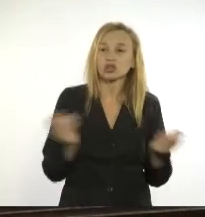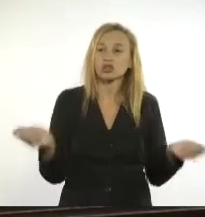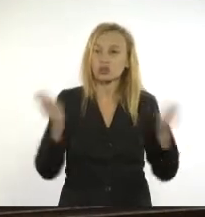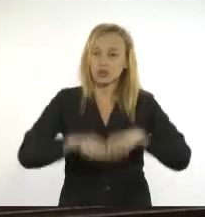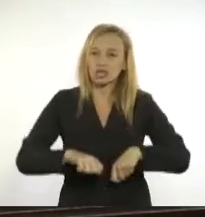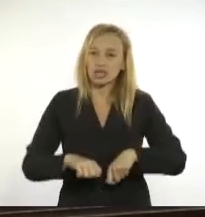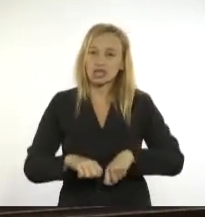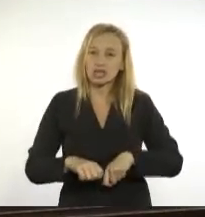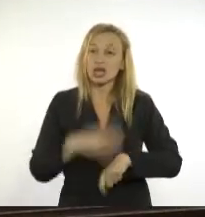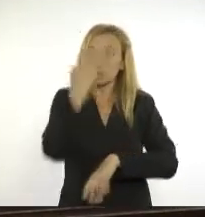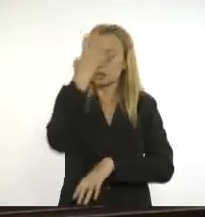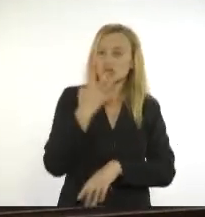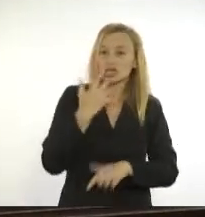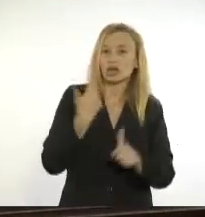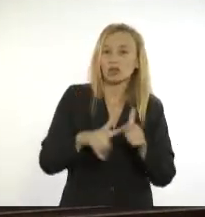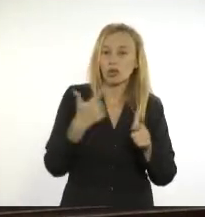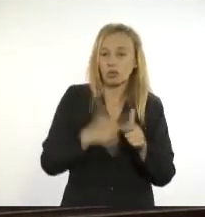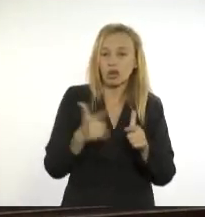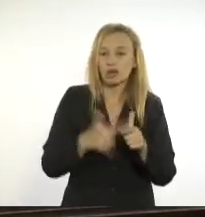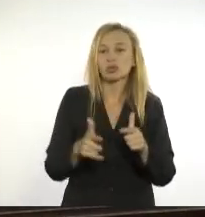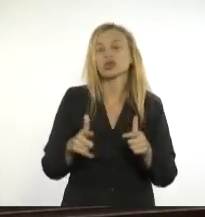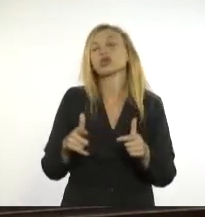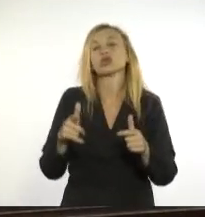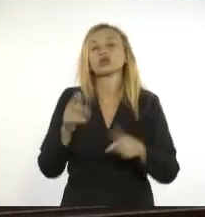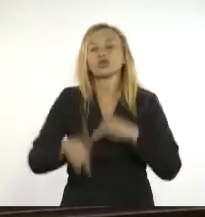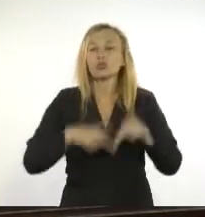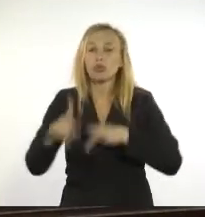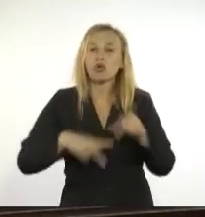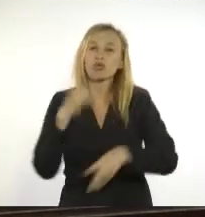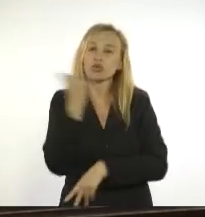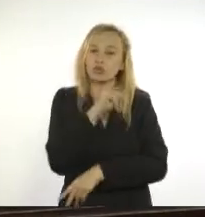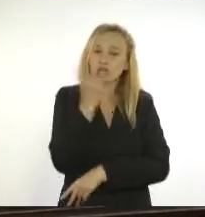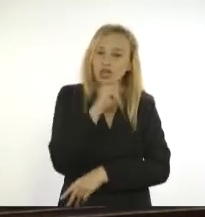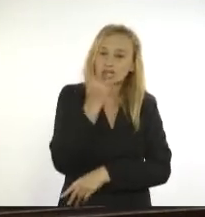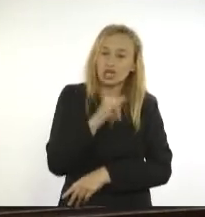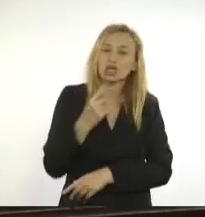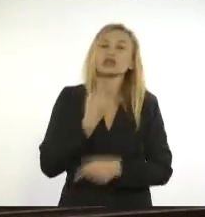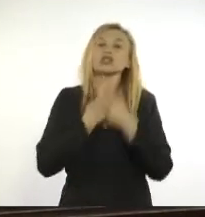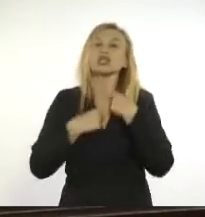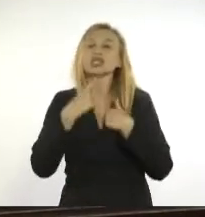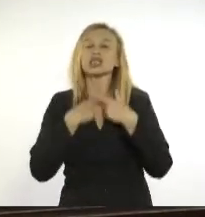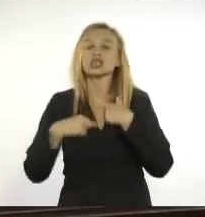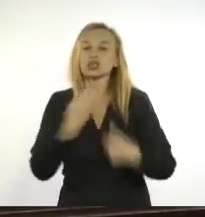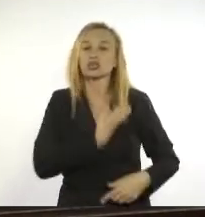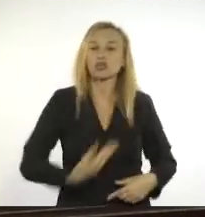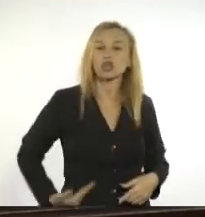está acontecendo com a população fluminense, e uma outra coisa é o desejo do governador, que mentiu em campanha, de privatizar a SEDAE.